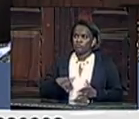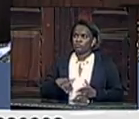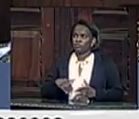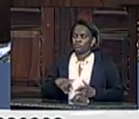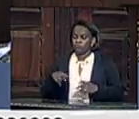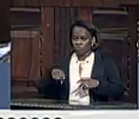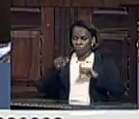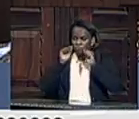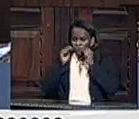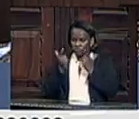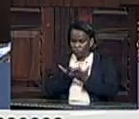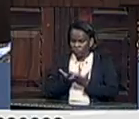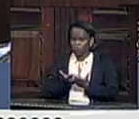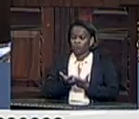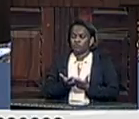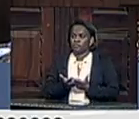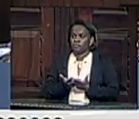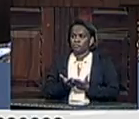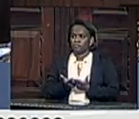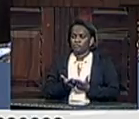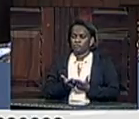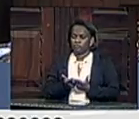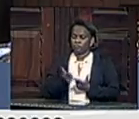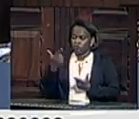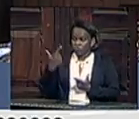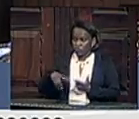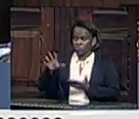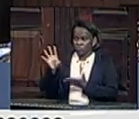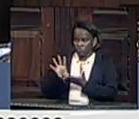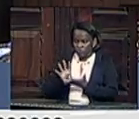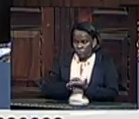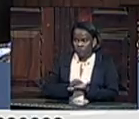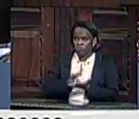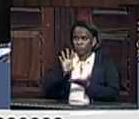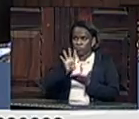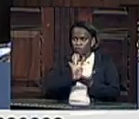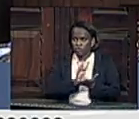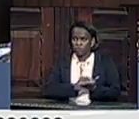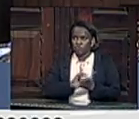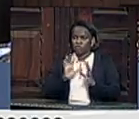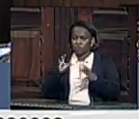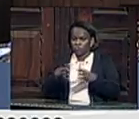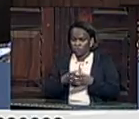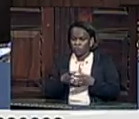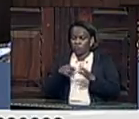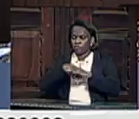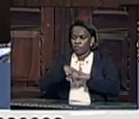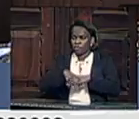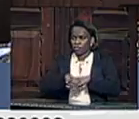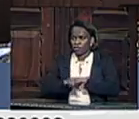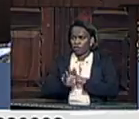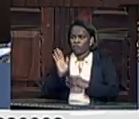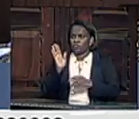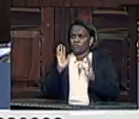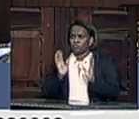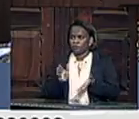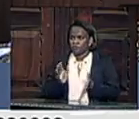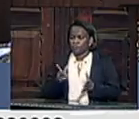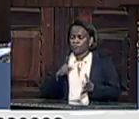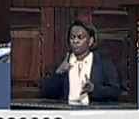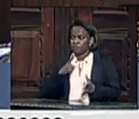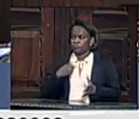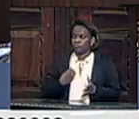essa casa a reprodução de um conjunto de vícios que tem